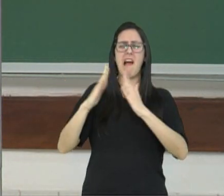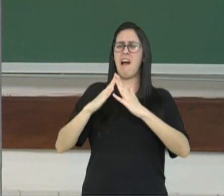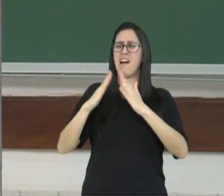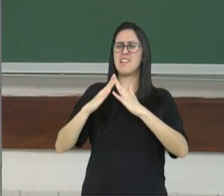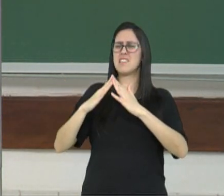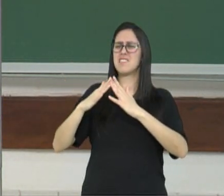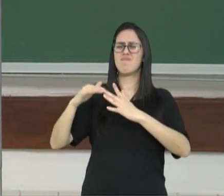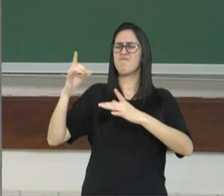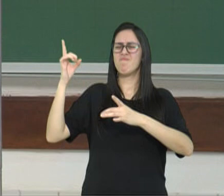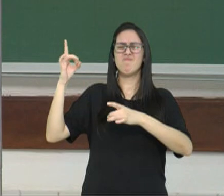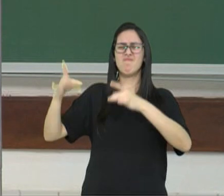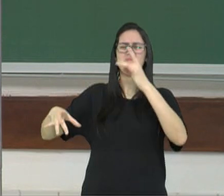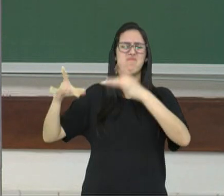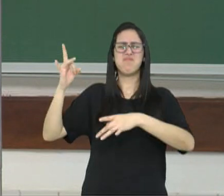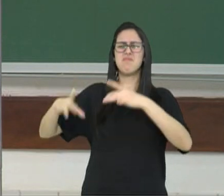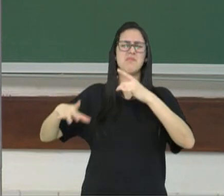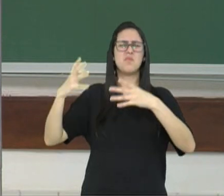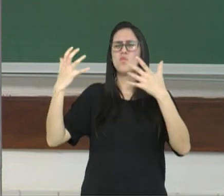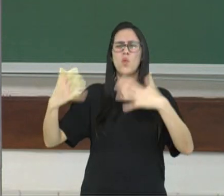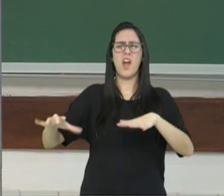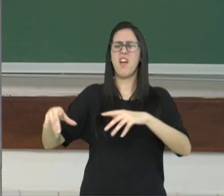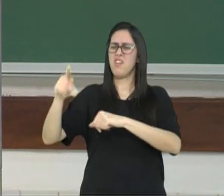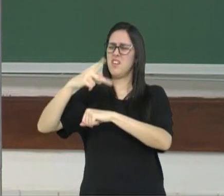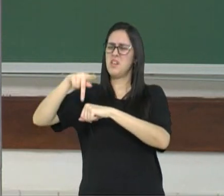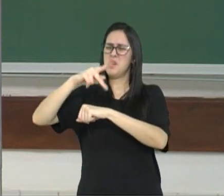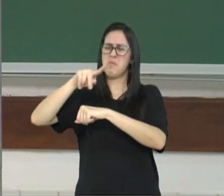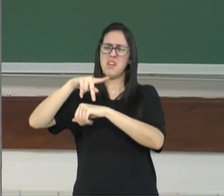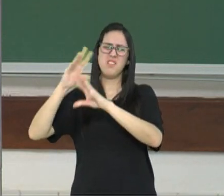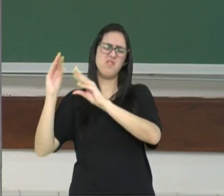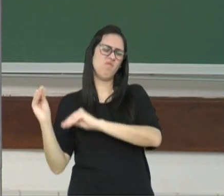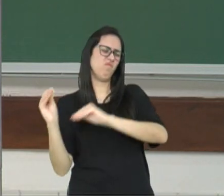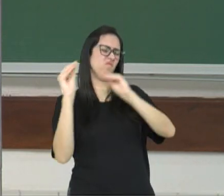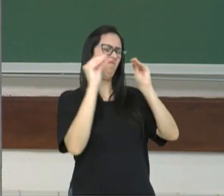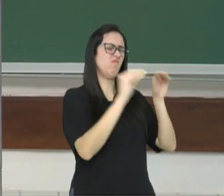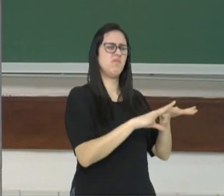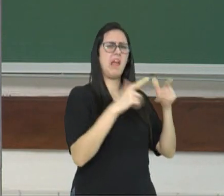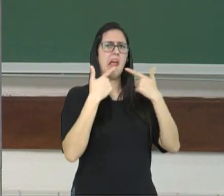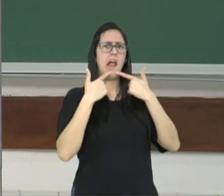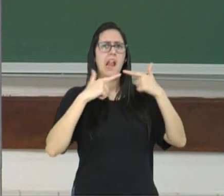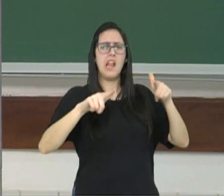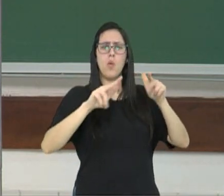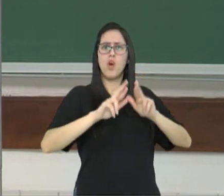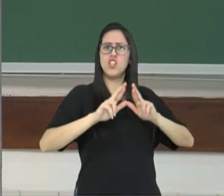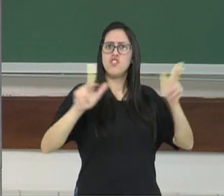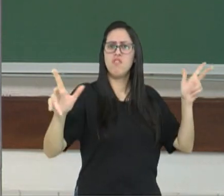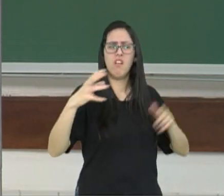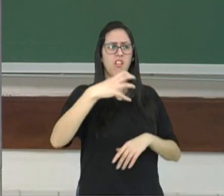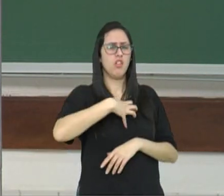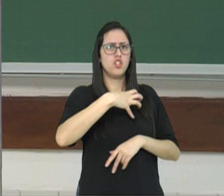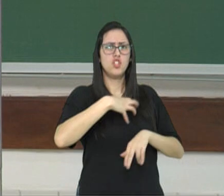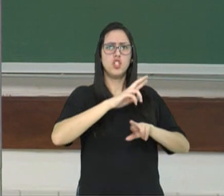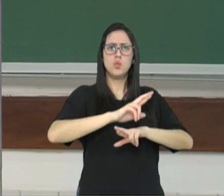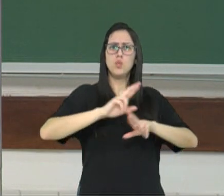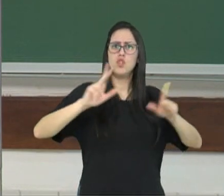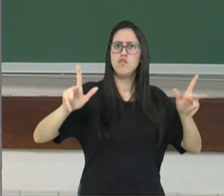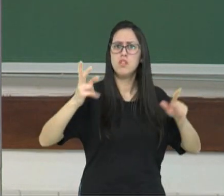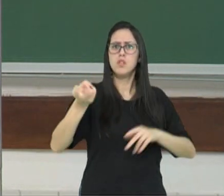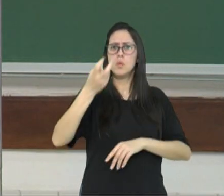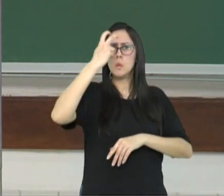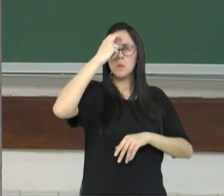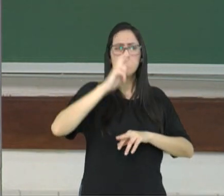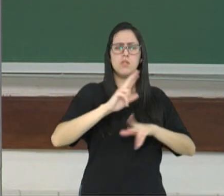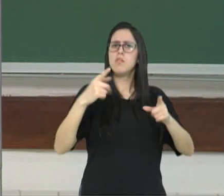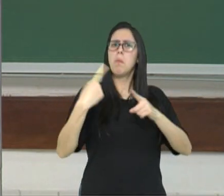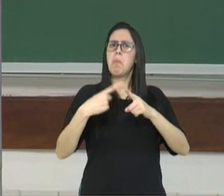lar e ir para um país estranho que fala uma língua estranha, que tem hábitos estranhos?